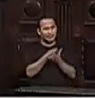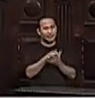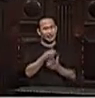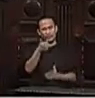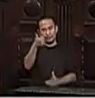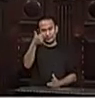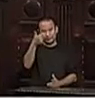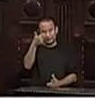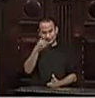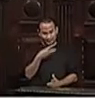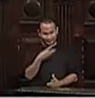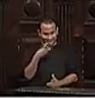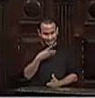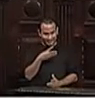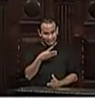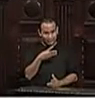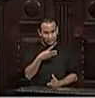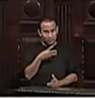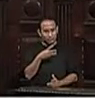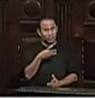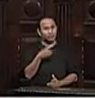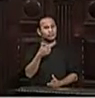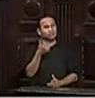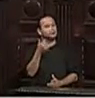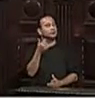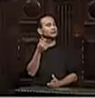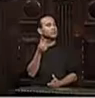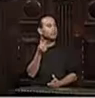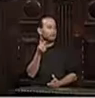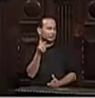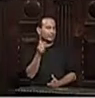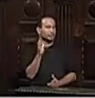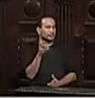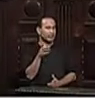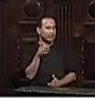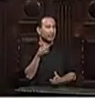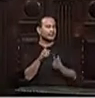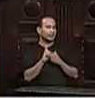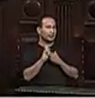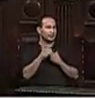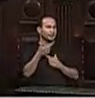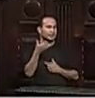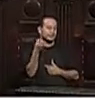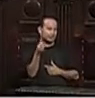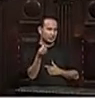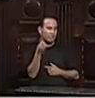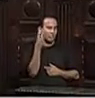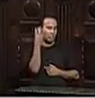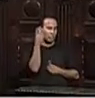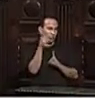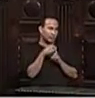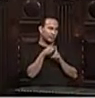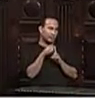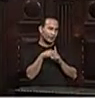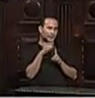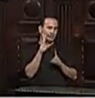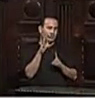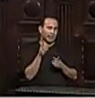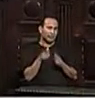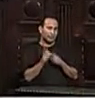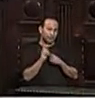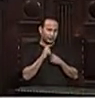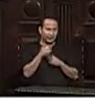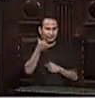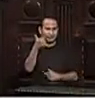13º de 17, porque já deve o de 16 e daqui a 2 meses deverá o 13º de